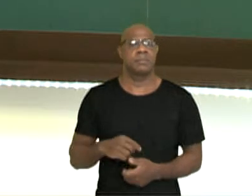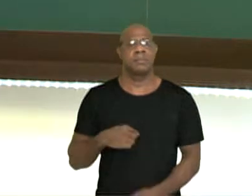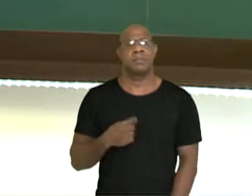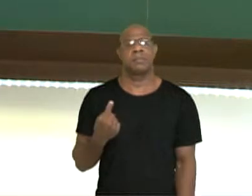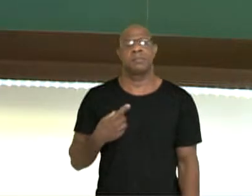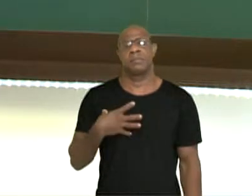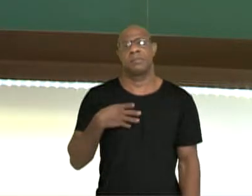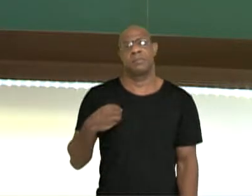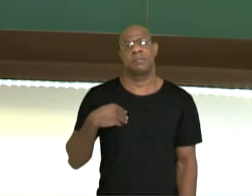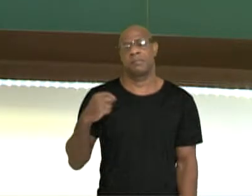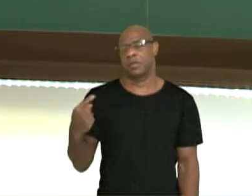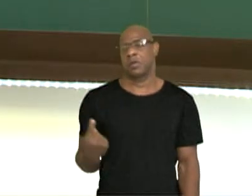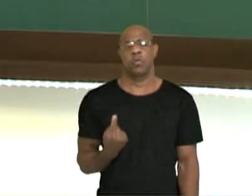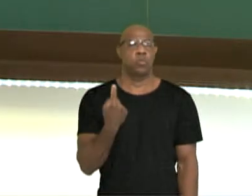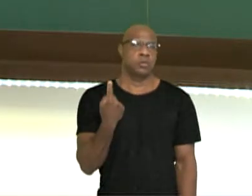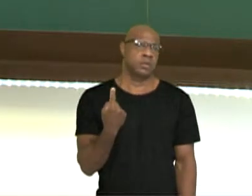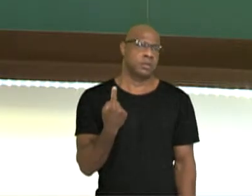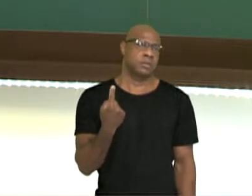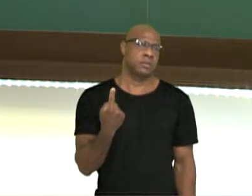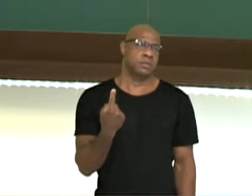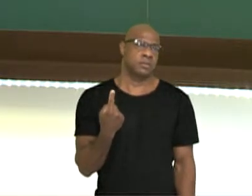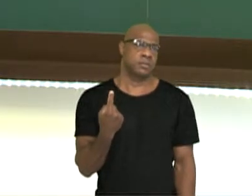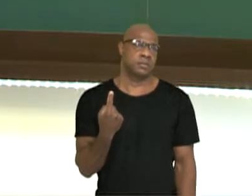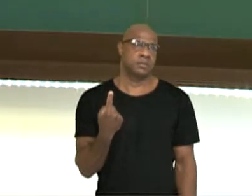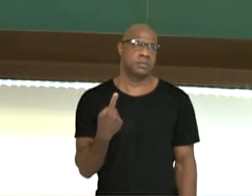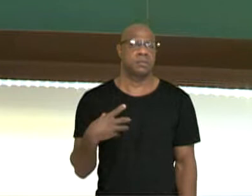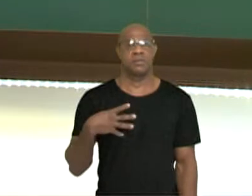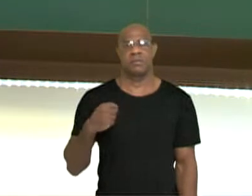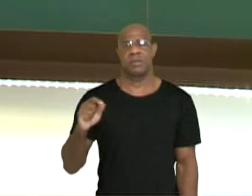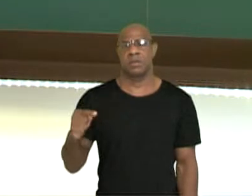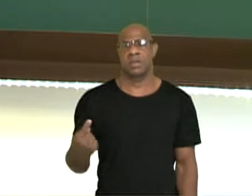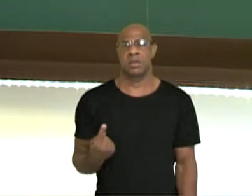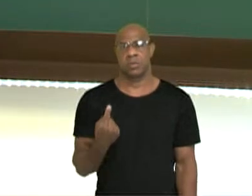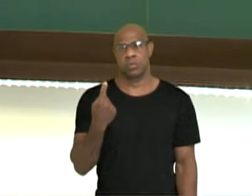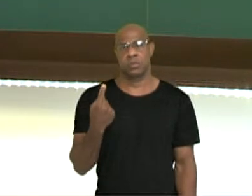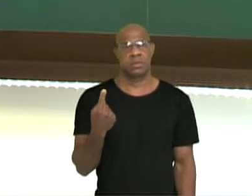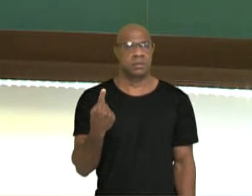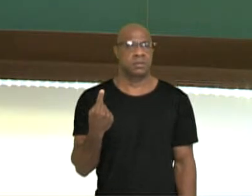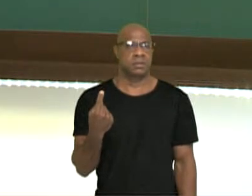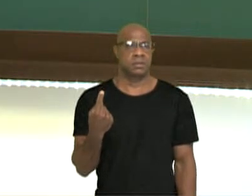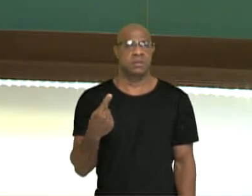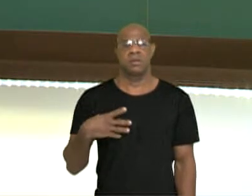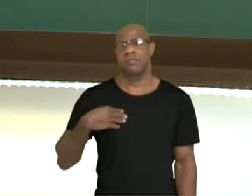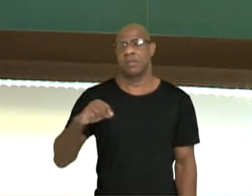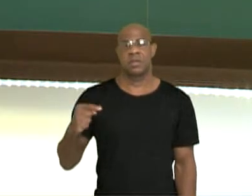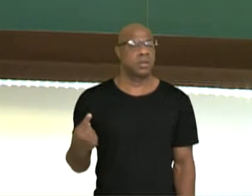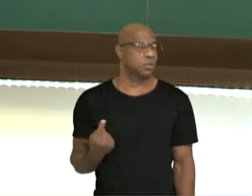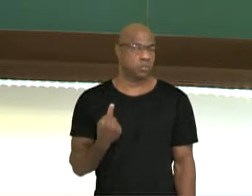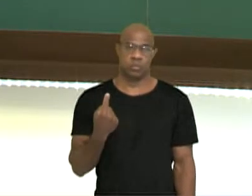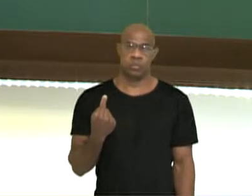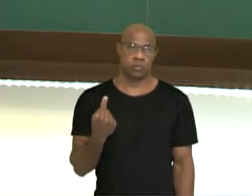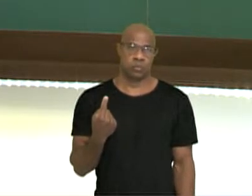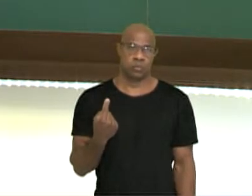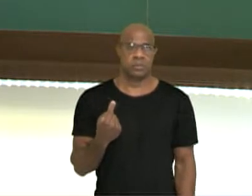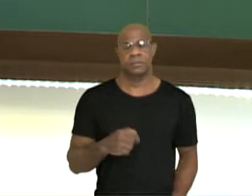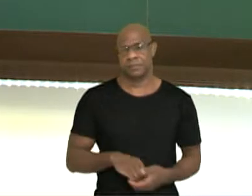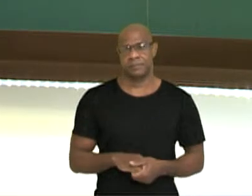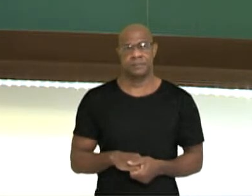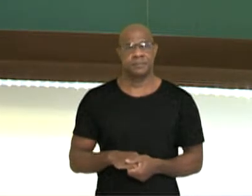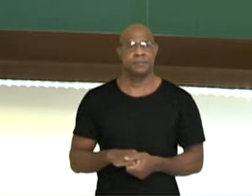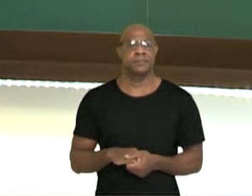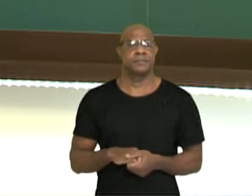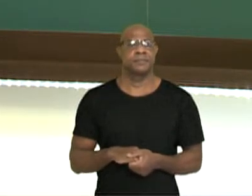filho ou a filha único. Nesse caso aqui, como eu estou falando da Alissa, então ela é filha única. Então vamos ver o